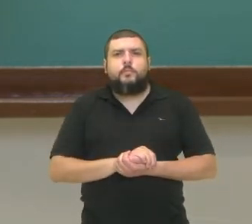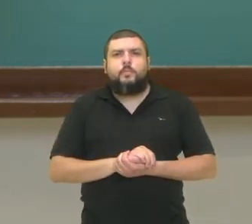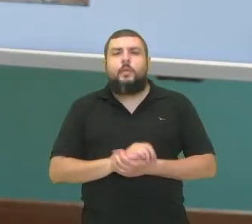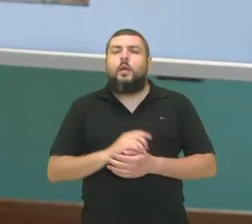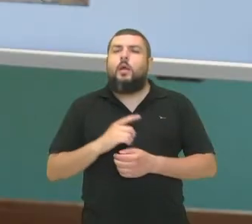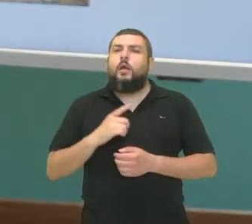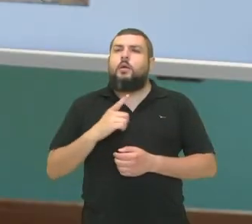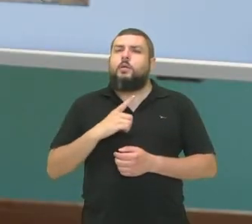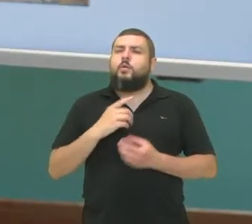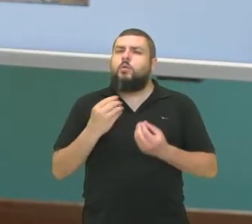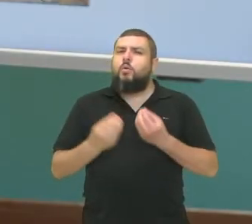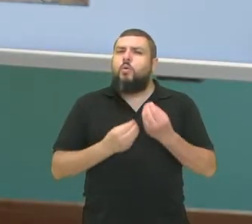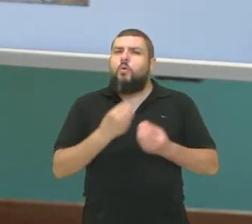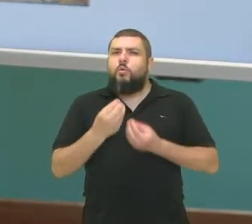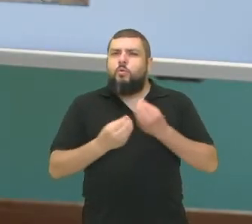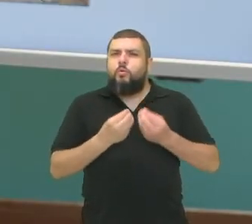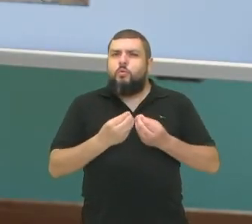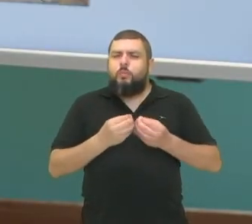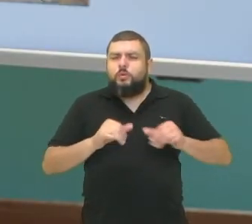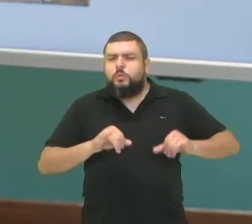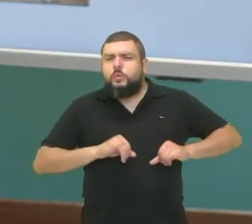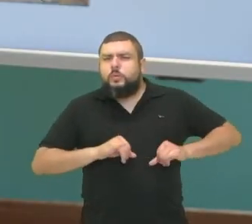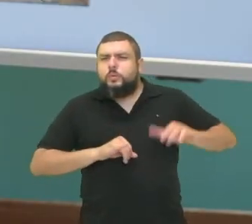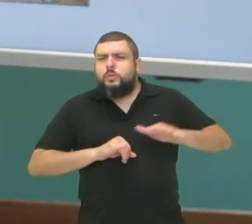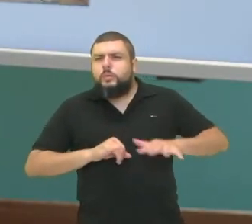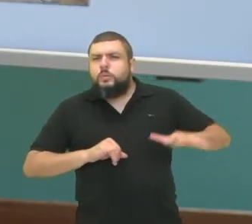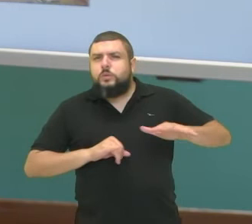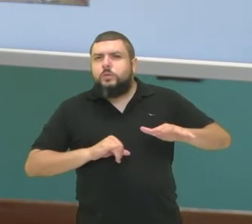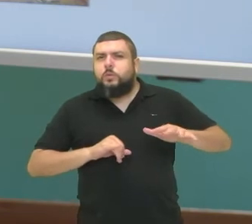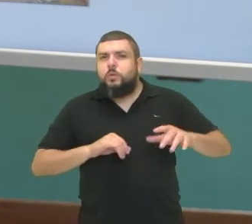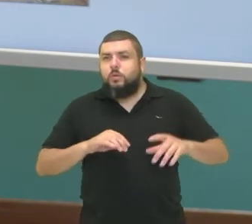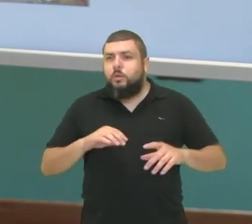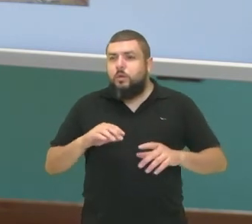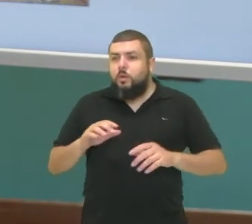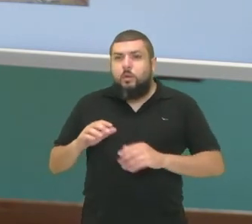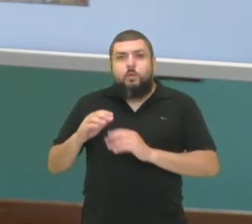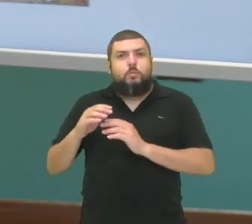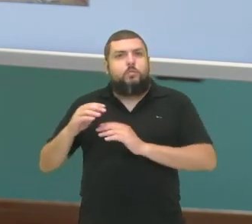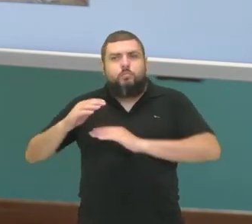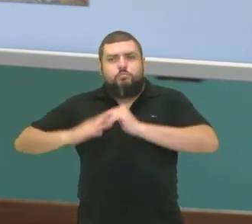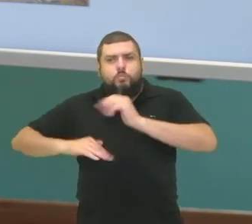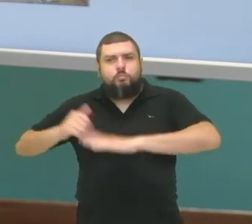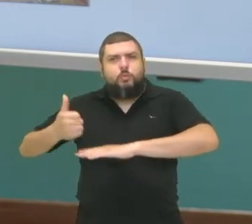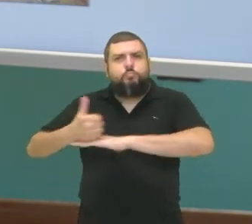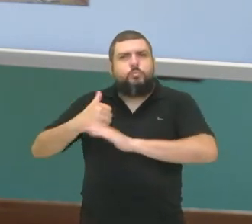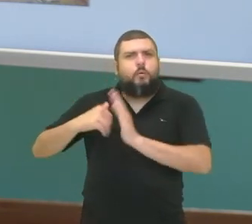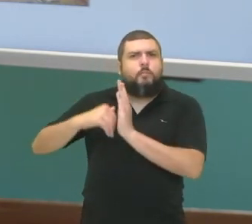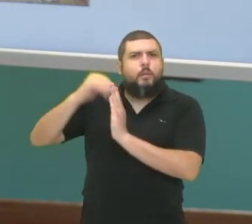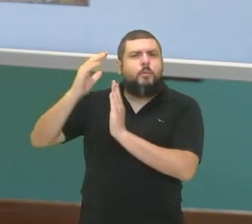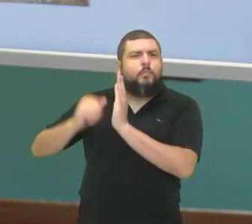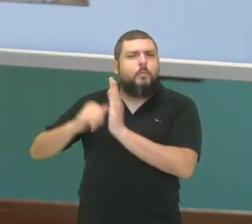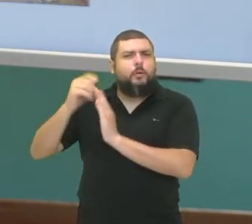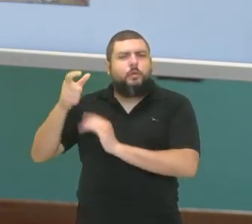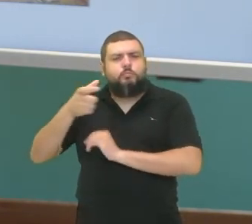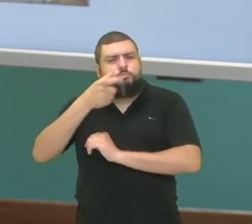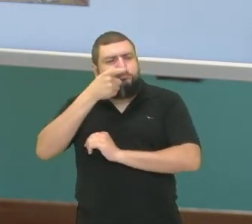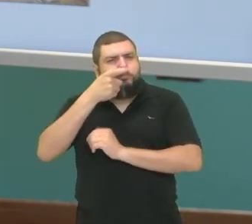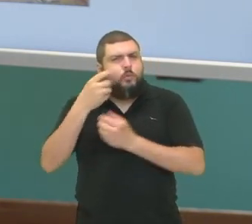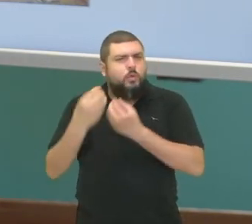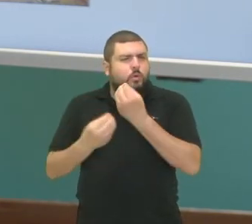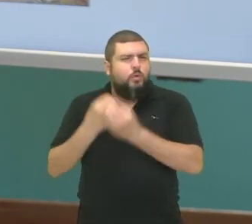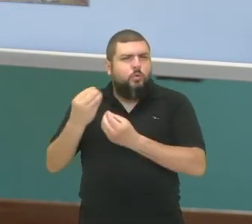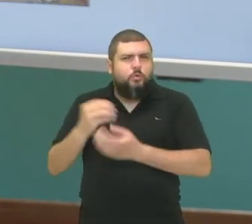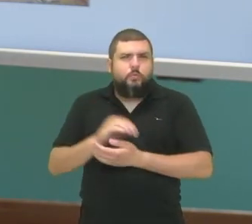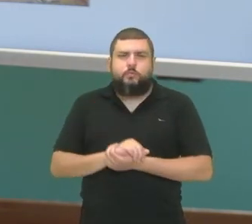relação com a arte. Como é que os artistas reagiram a isso? Bom, os artistas, como por exemplo os